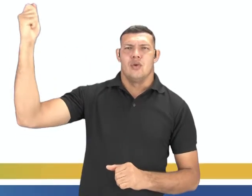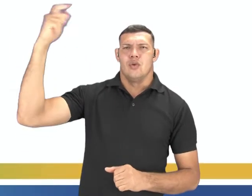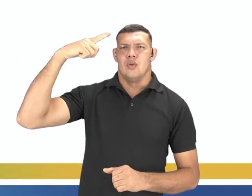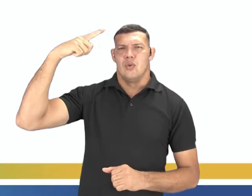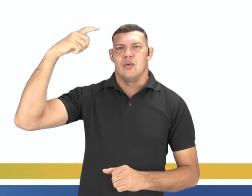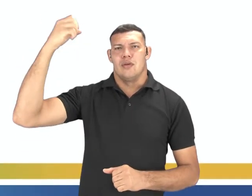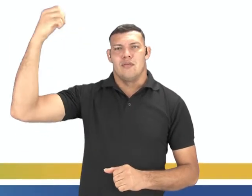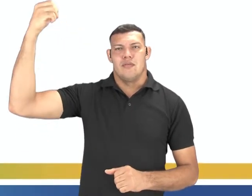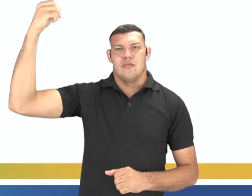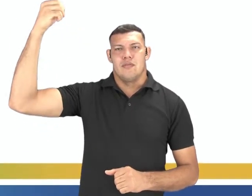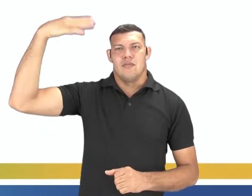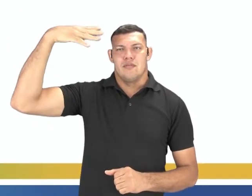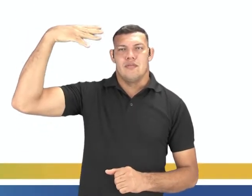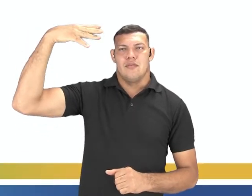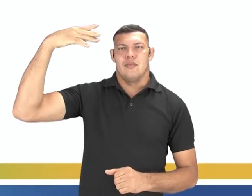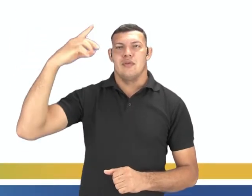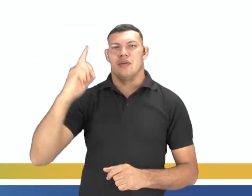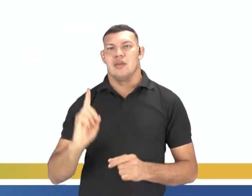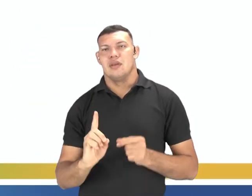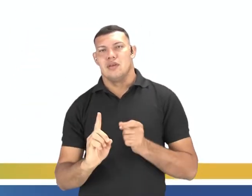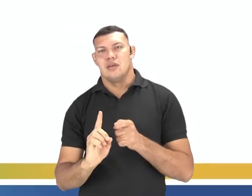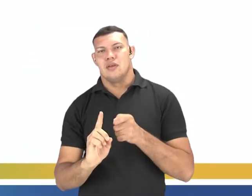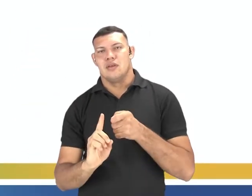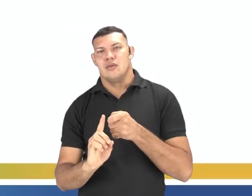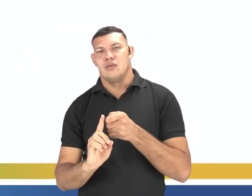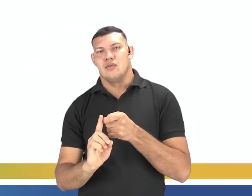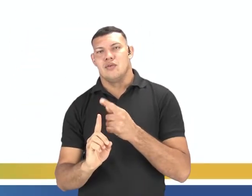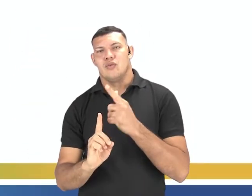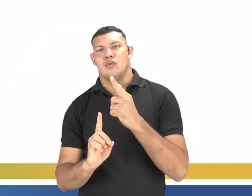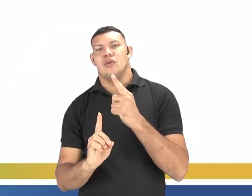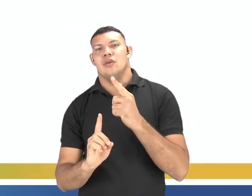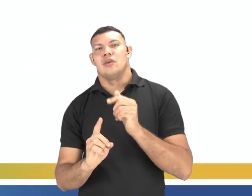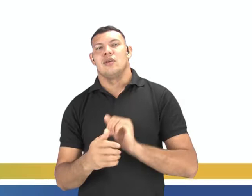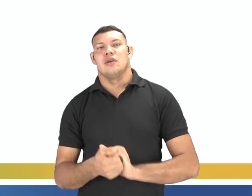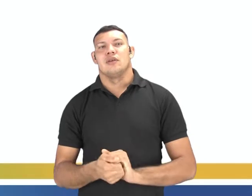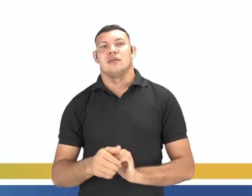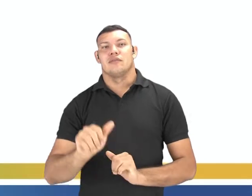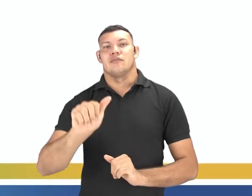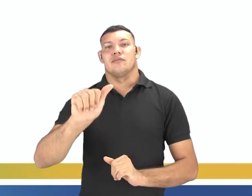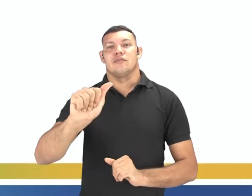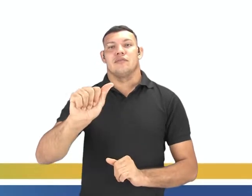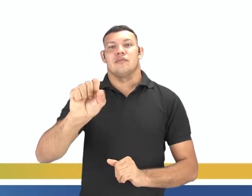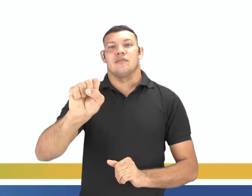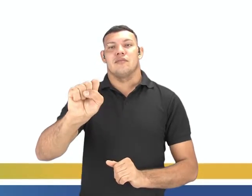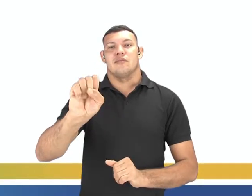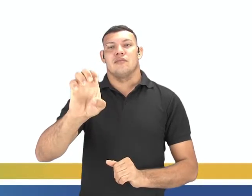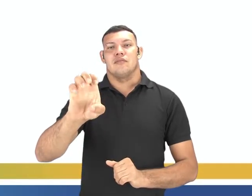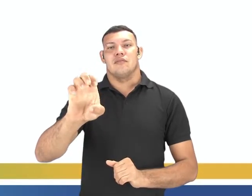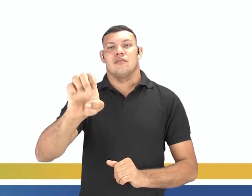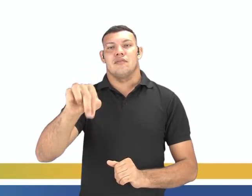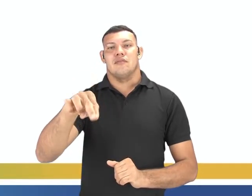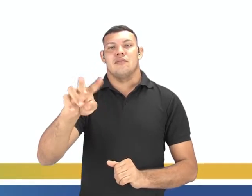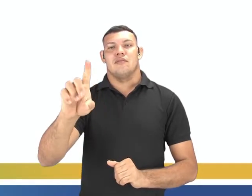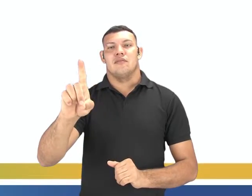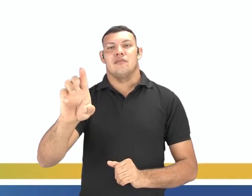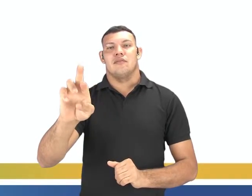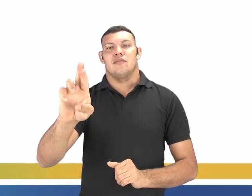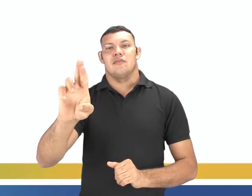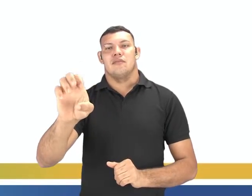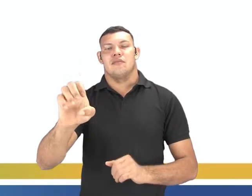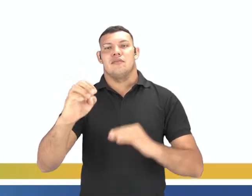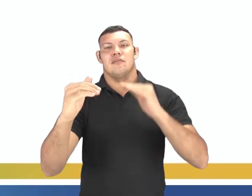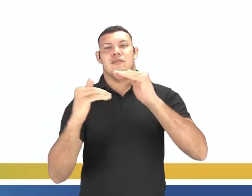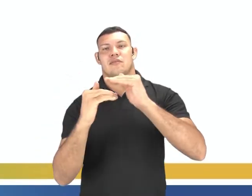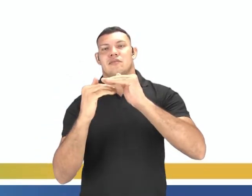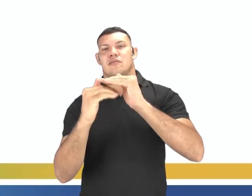lâmpada, acender a vela. E ascender, de subir. Por exemplo,